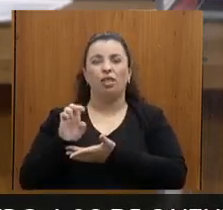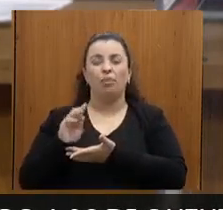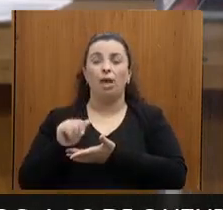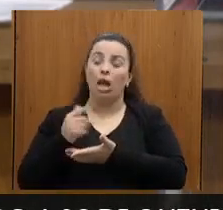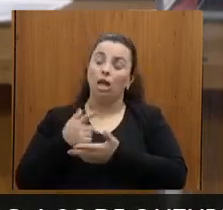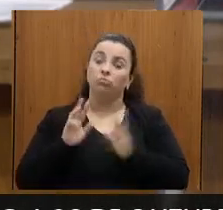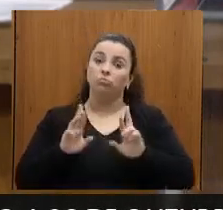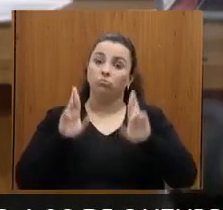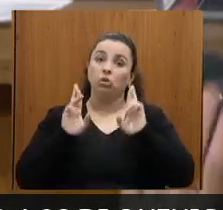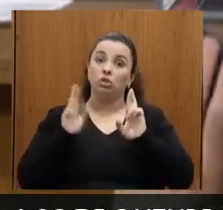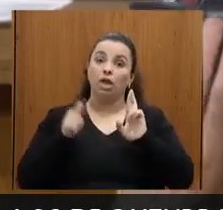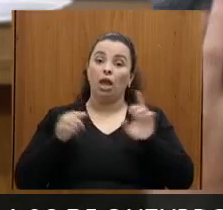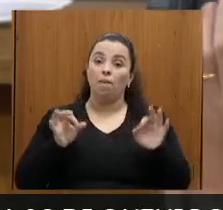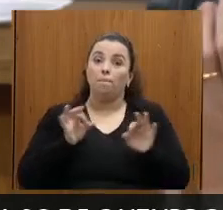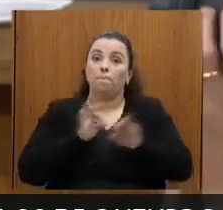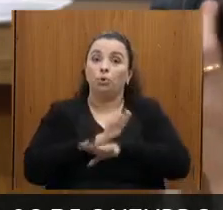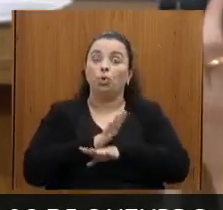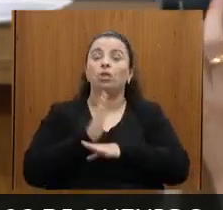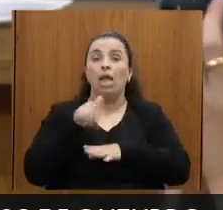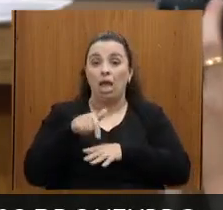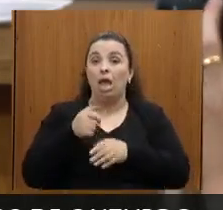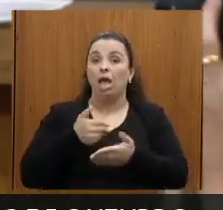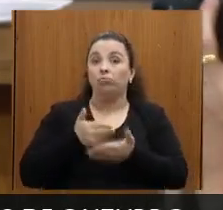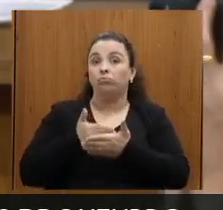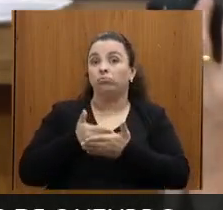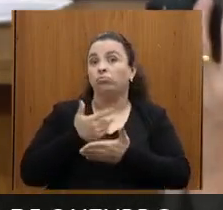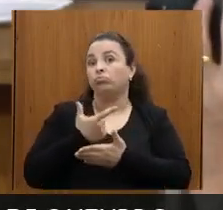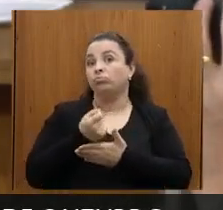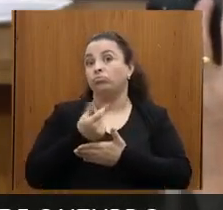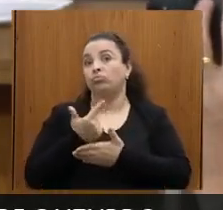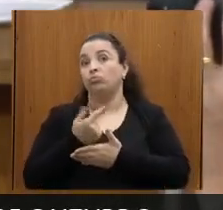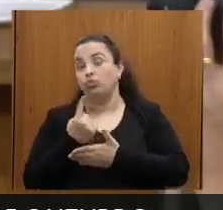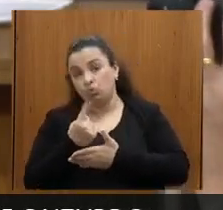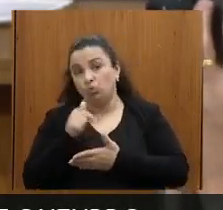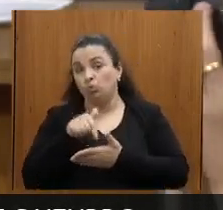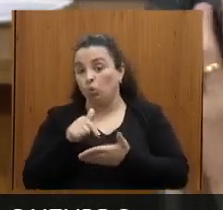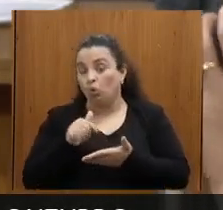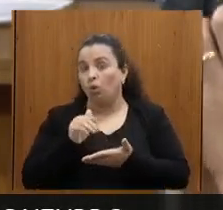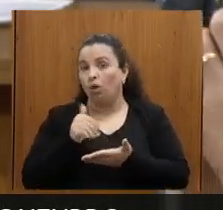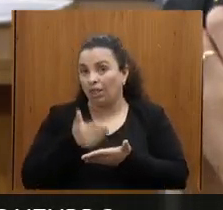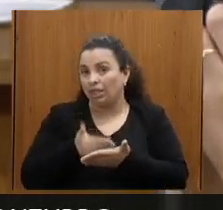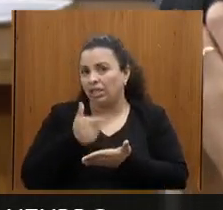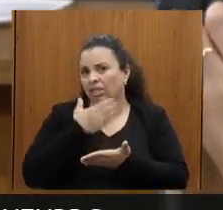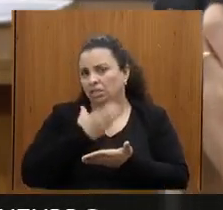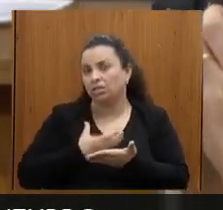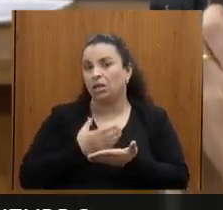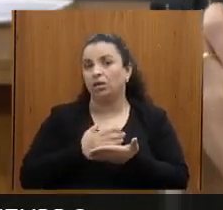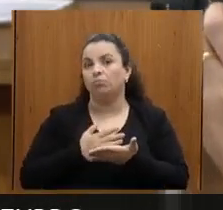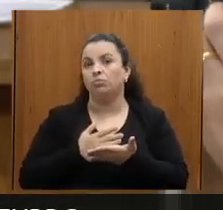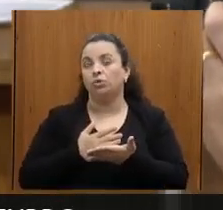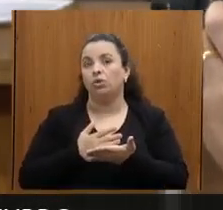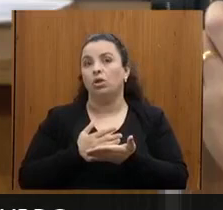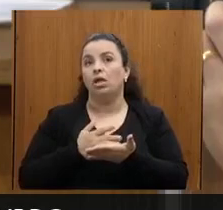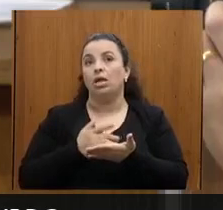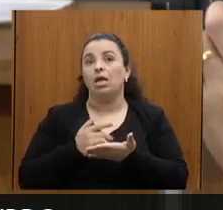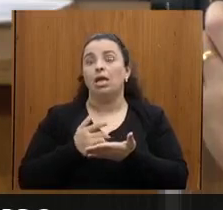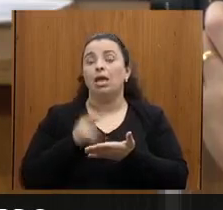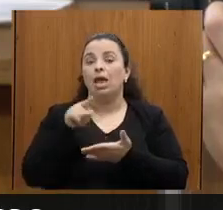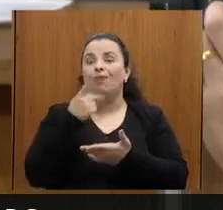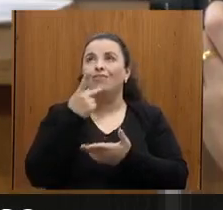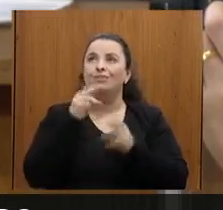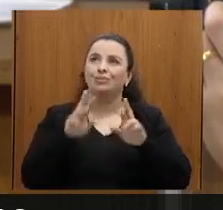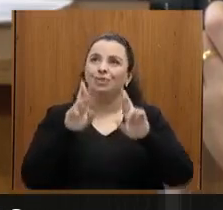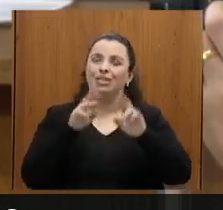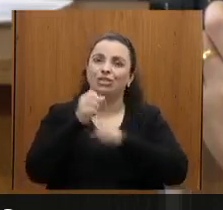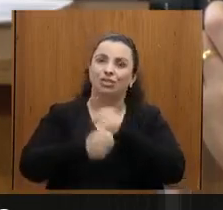Então, quando o governador coloca de critérios para o ano que vem, é porque a nossa expectativa é de execução plena nesse ano e, caso